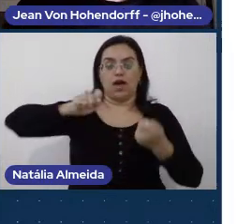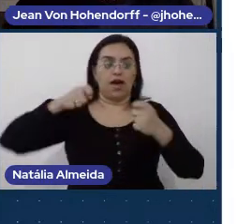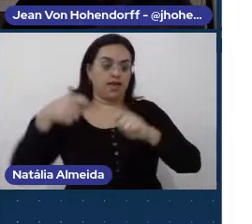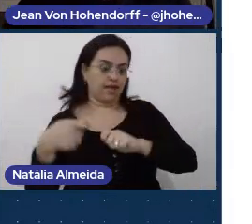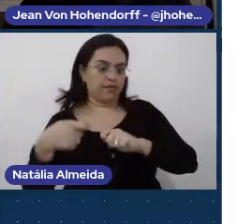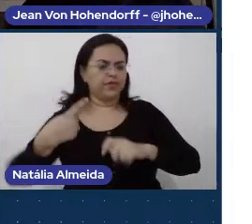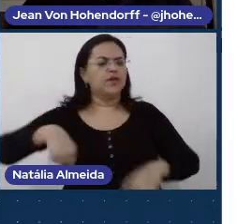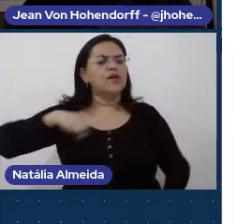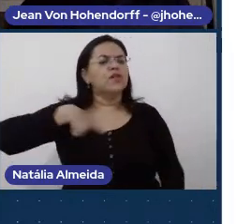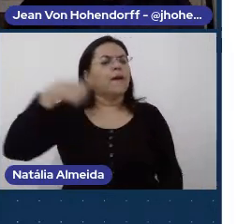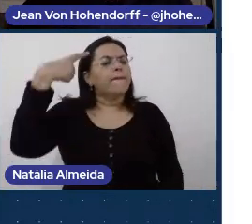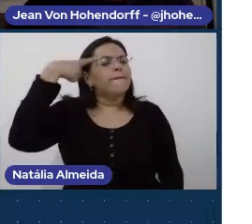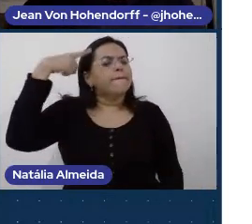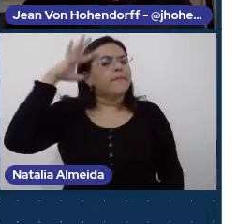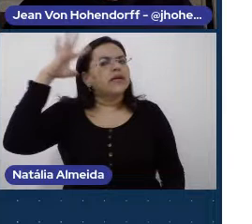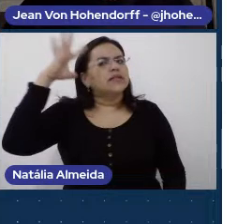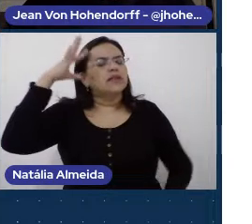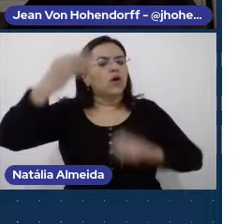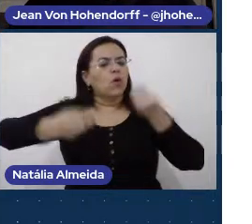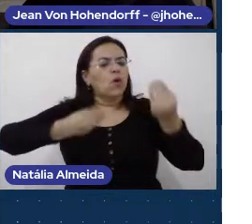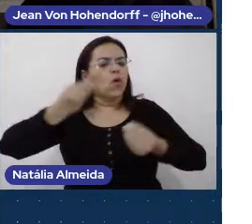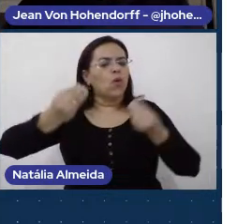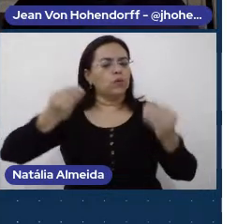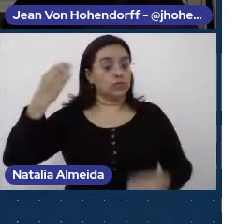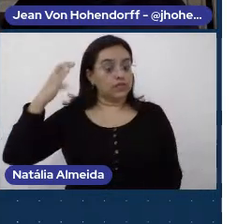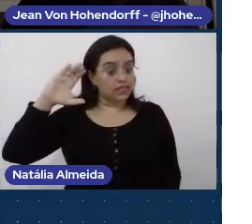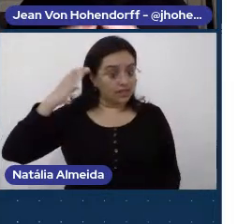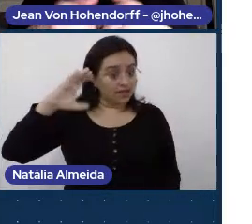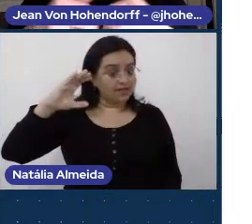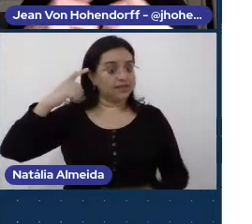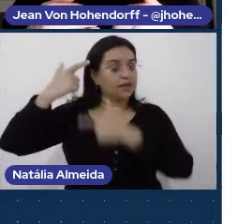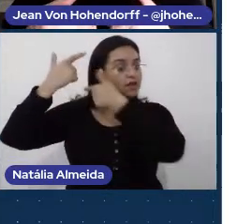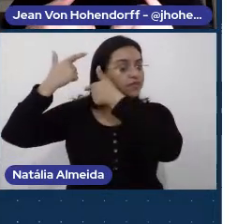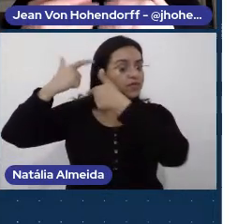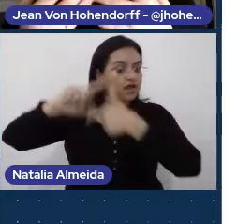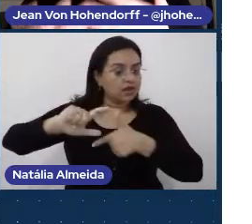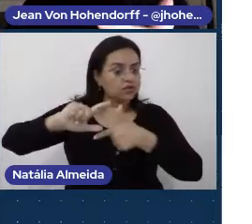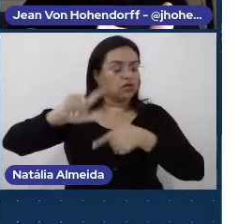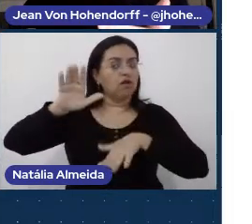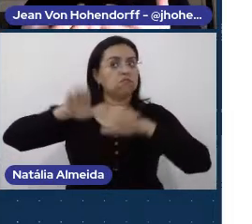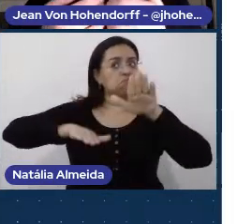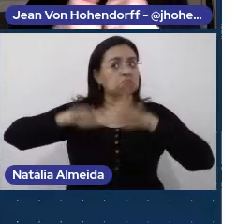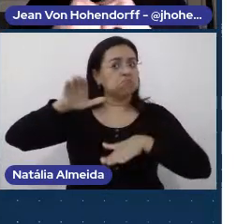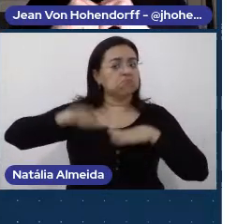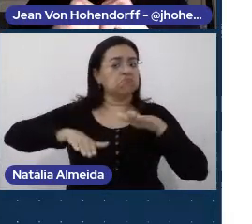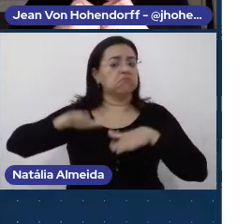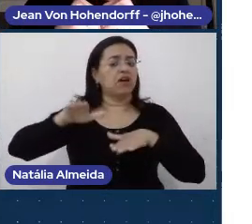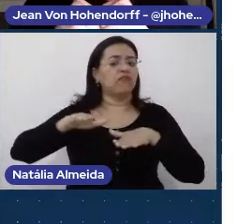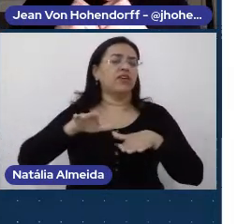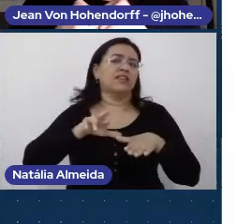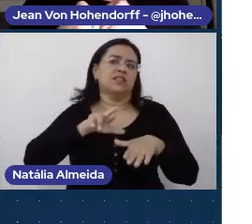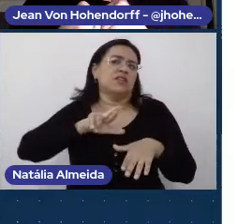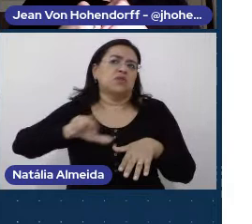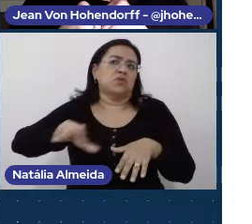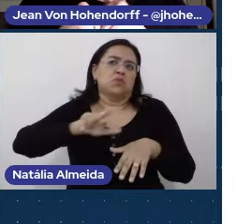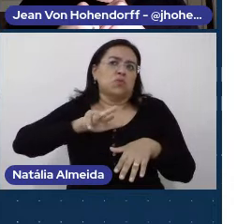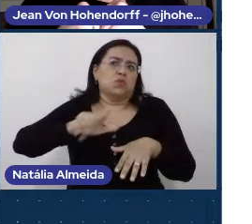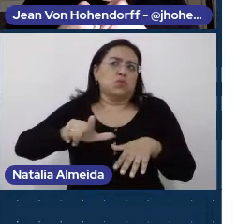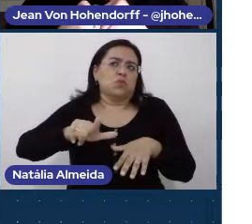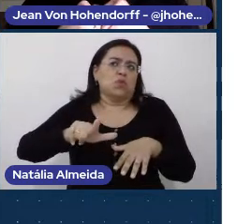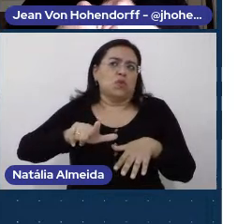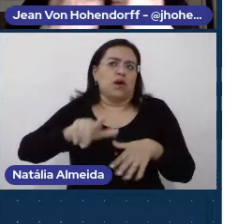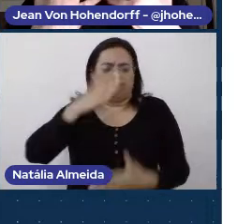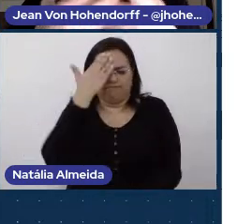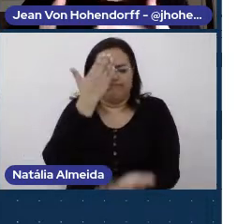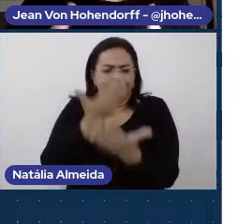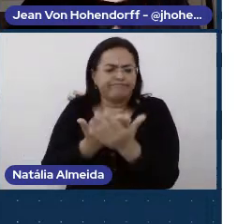pensar em termos de ciência mais tradicional, talvez uma pesquisa qualitativa não seria nem considerada pesquisa. Se a gente